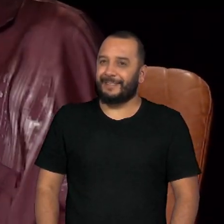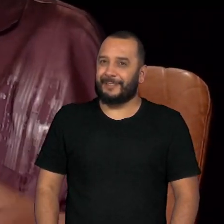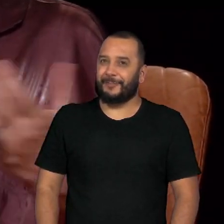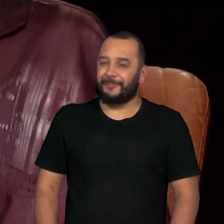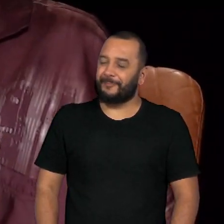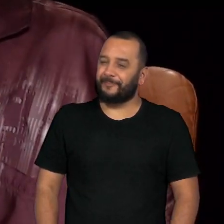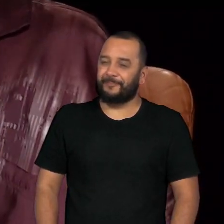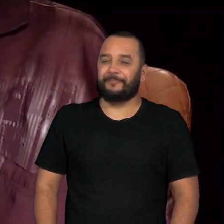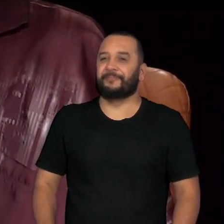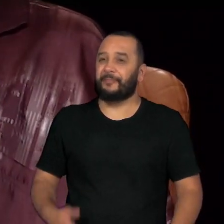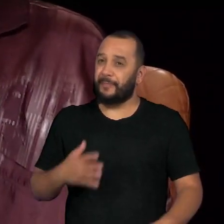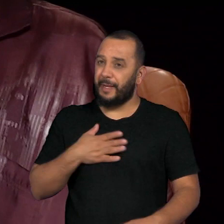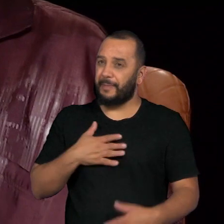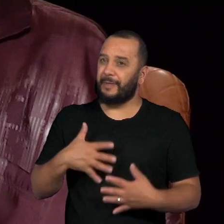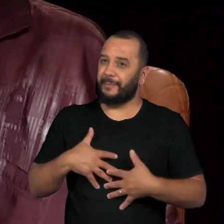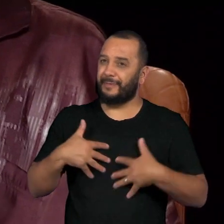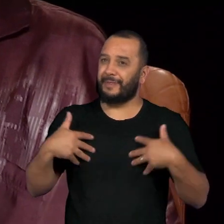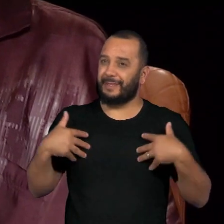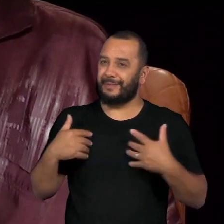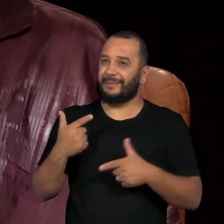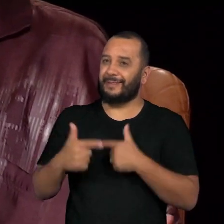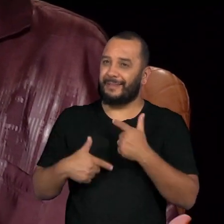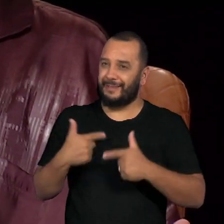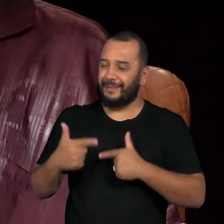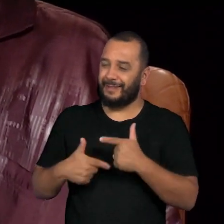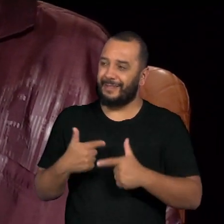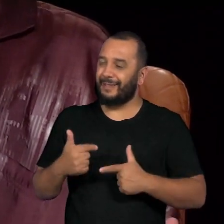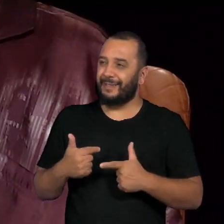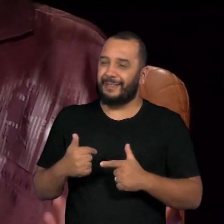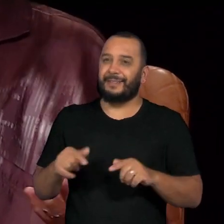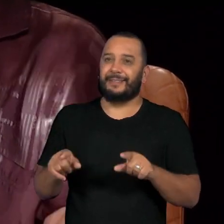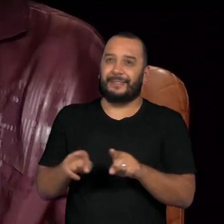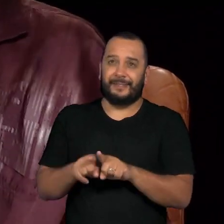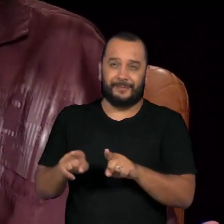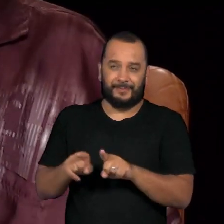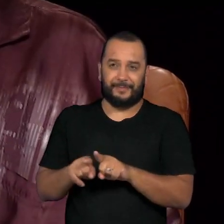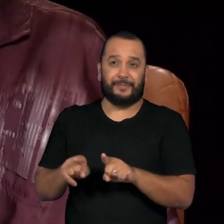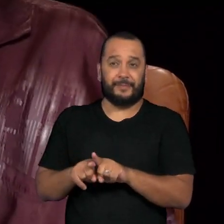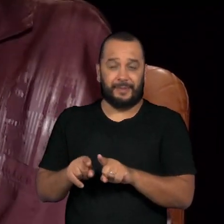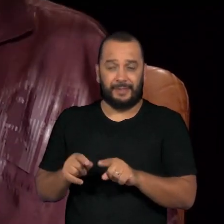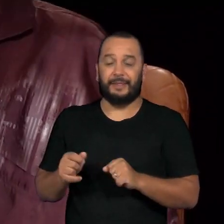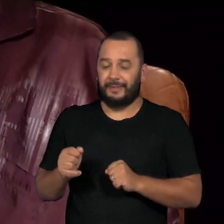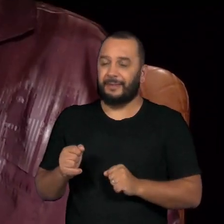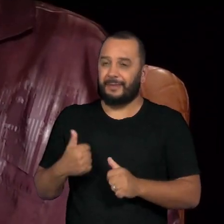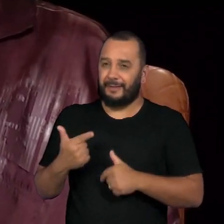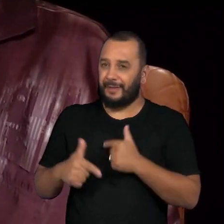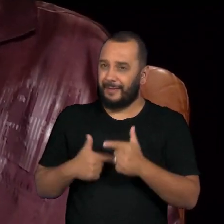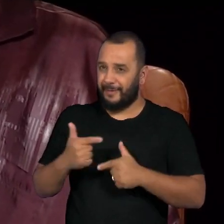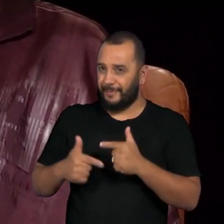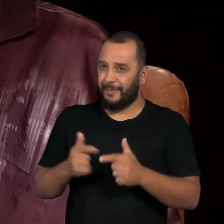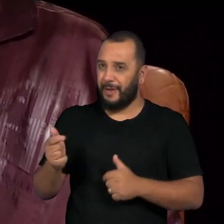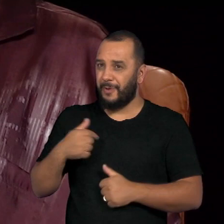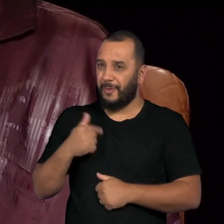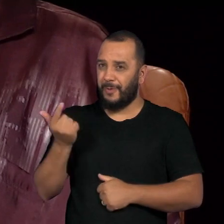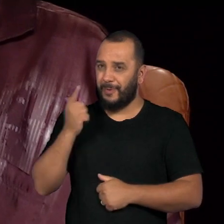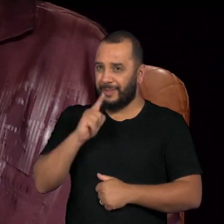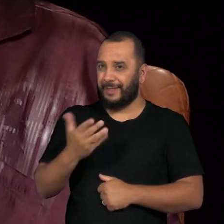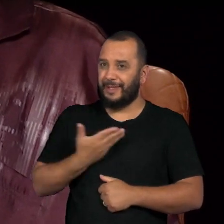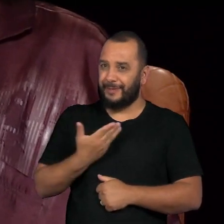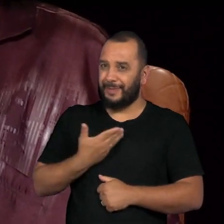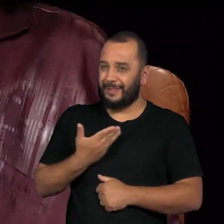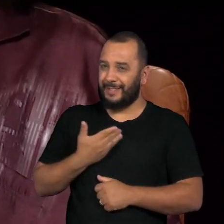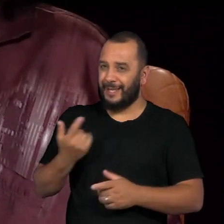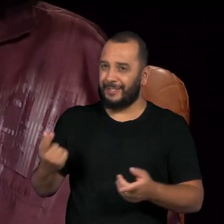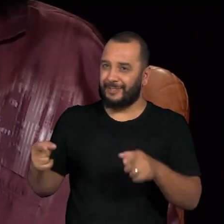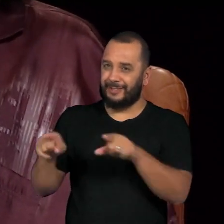É um privilégio, né? Você trabalhar e através do trabalho, né? Você construir amizades.